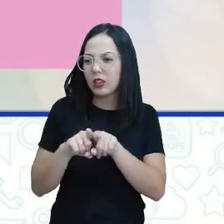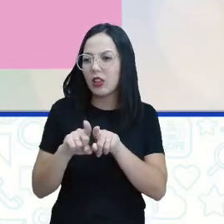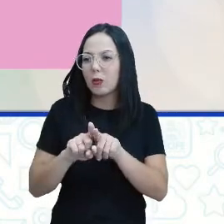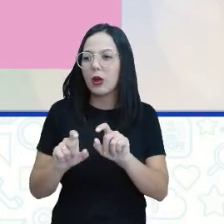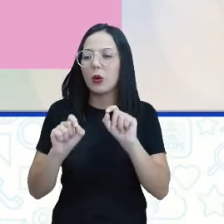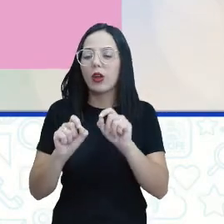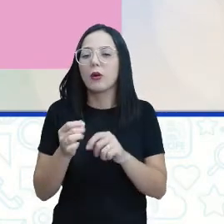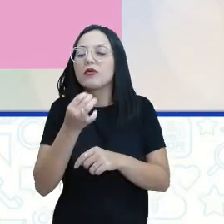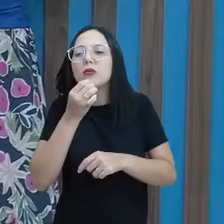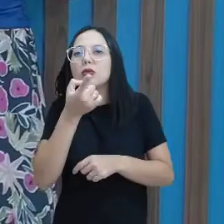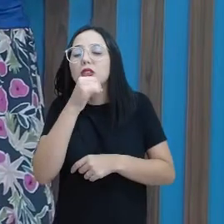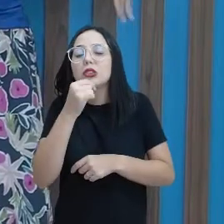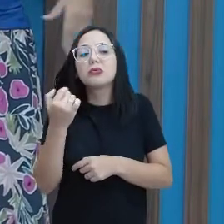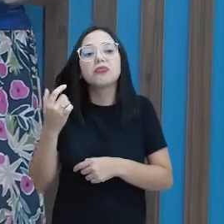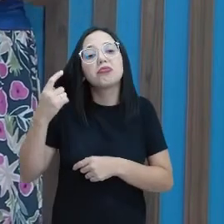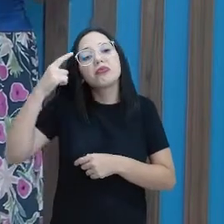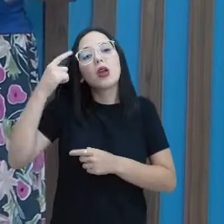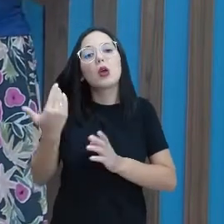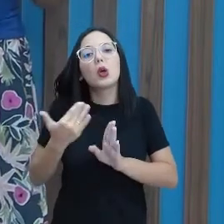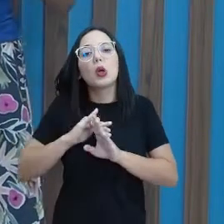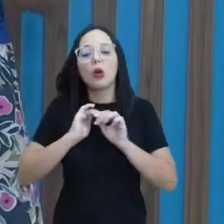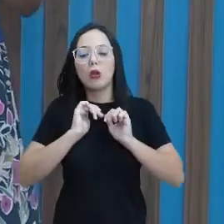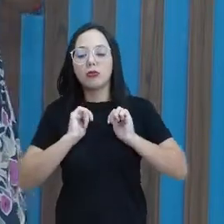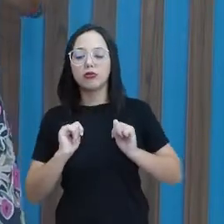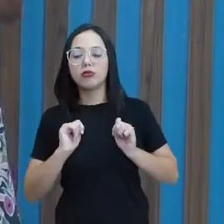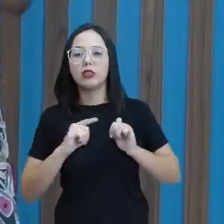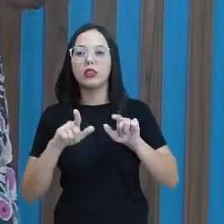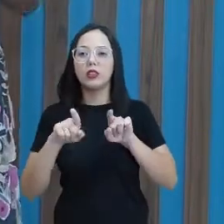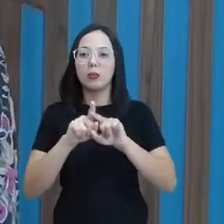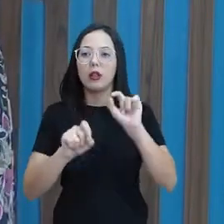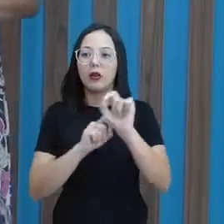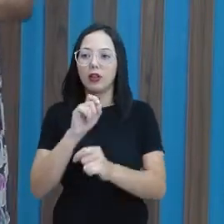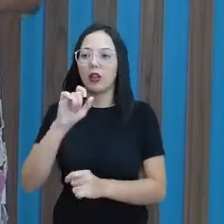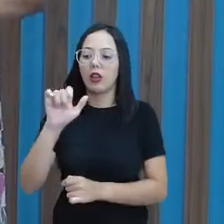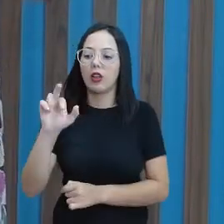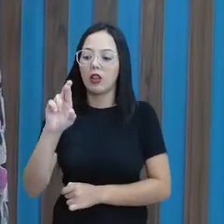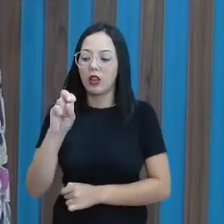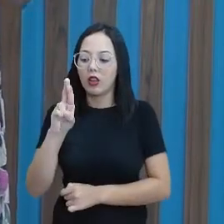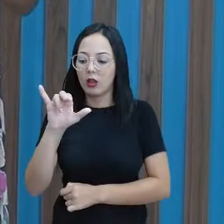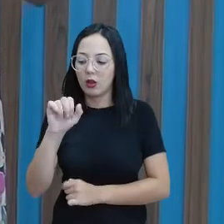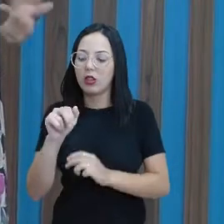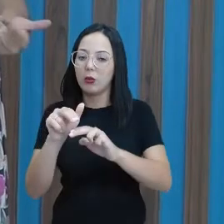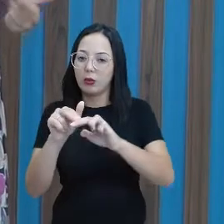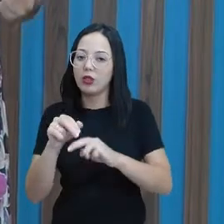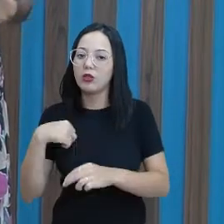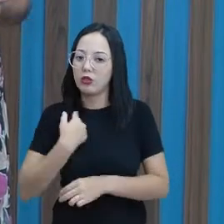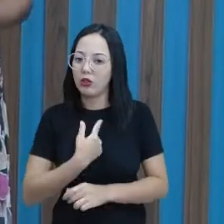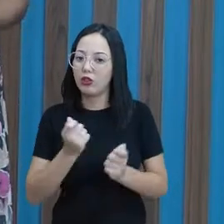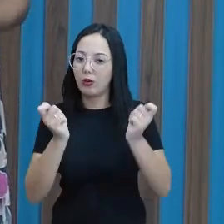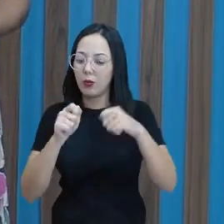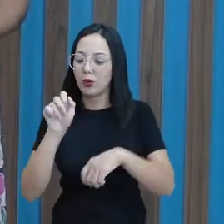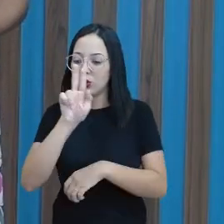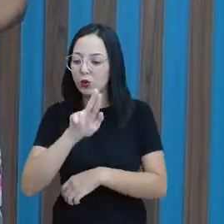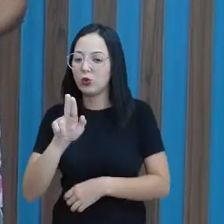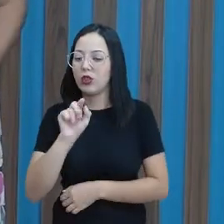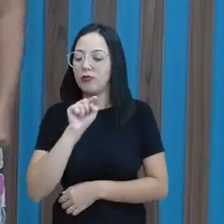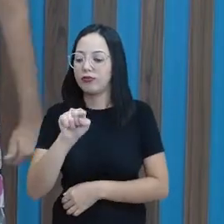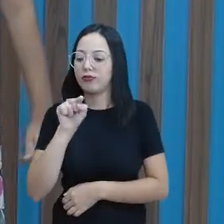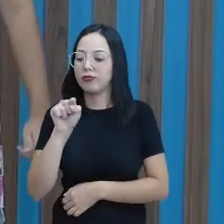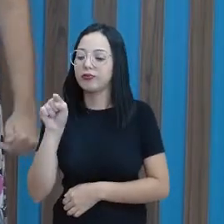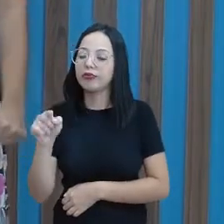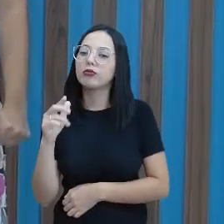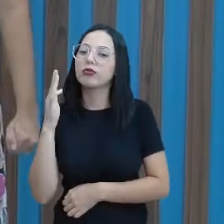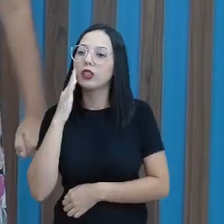Esse deixar no ar é uma marca do quê? Da ironia. Então, a gente pode usar a reticência para marcar o que na nossa fala é um tom.